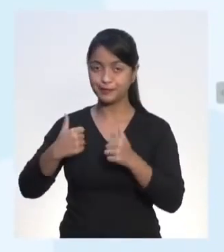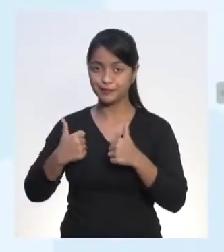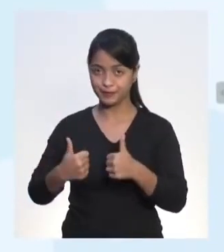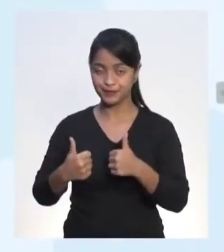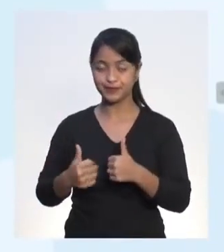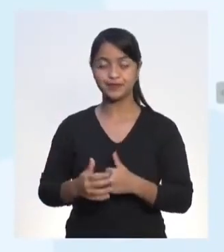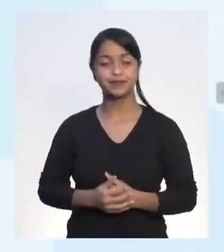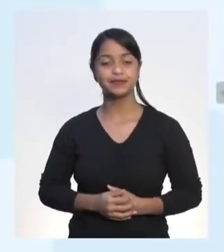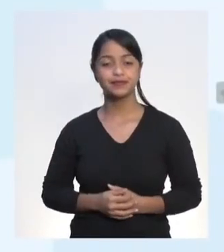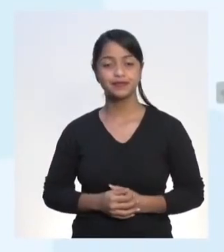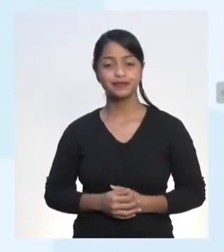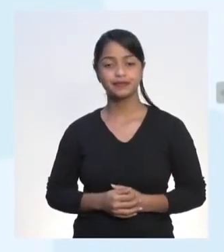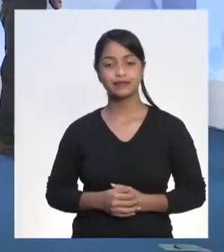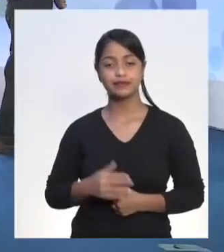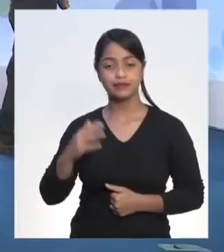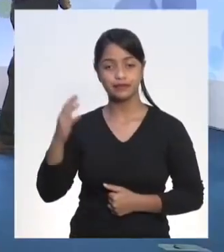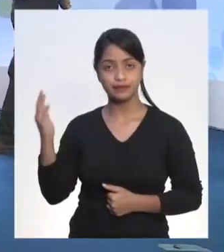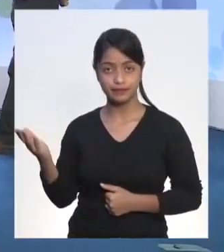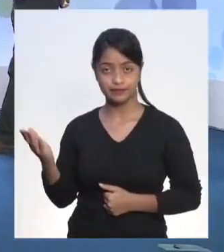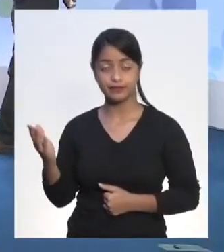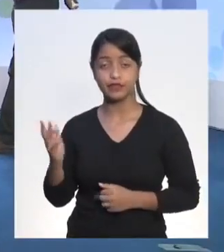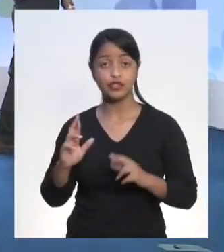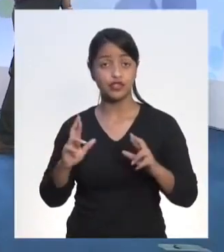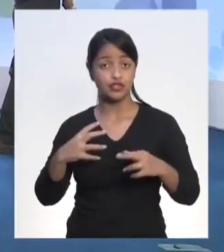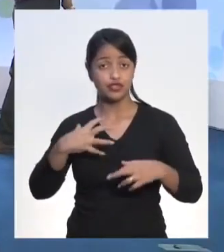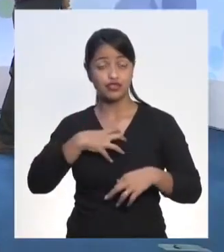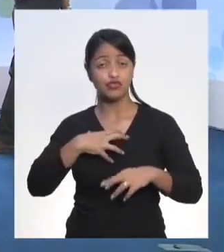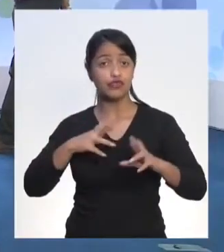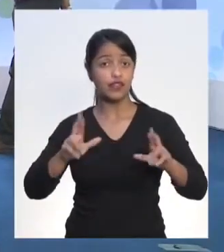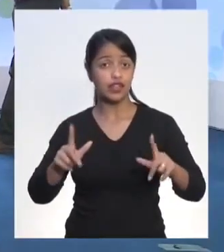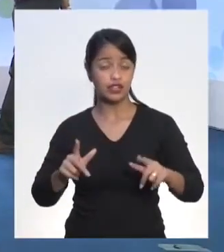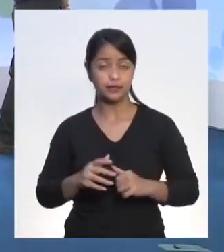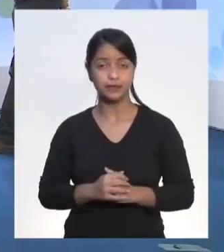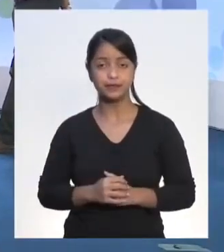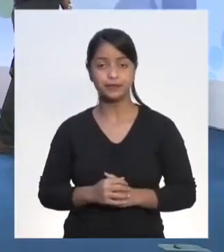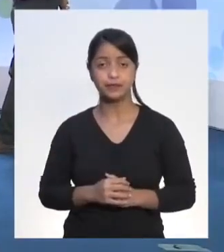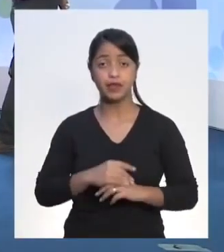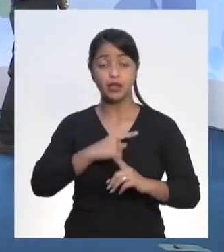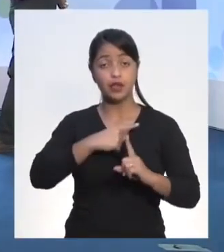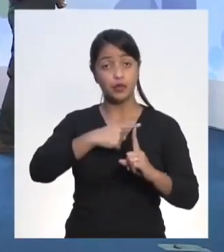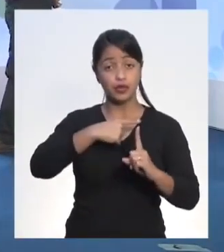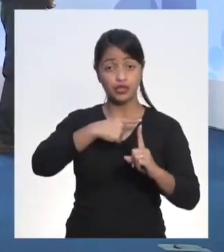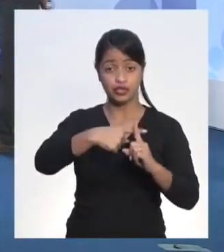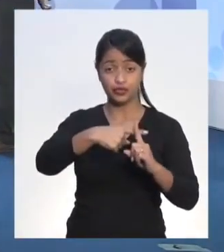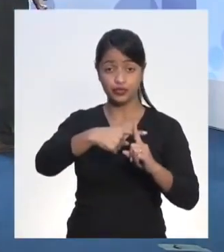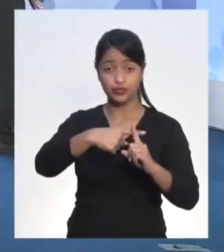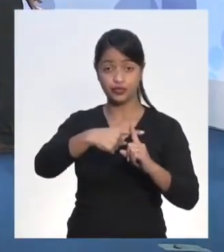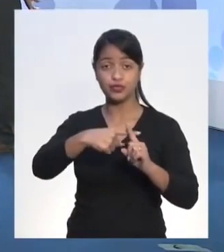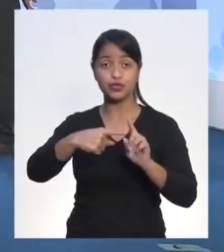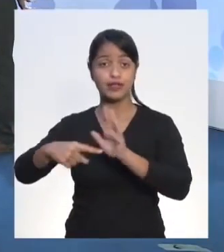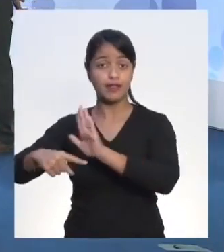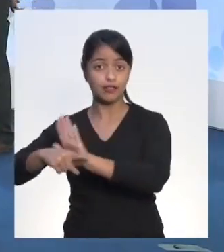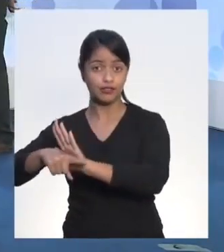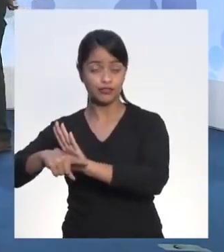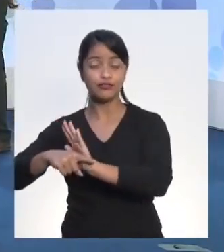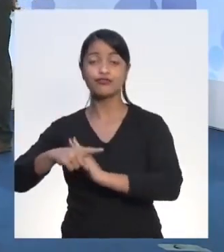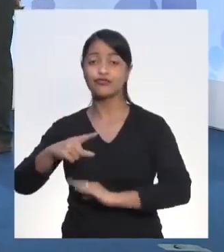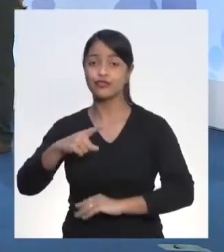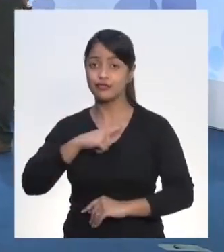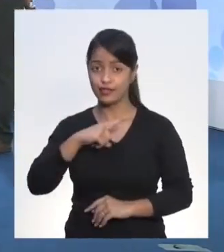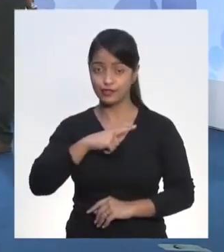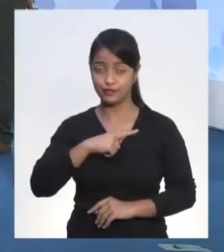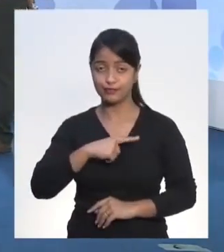Beleza? Sim. Vamos para o diferente. Então aqui eu tenho um positivo e um negativo.